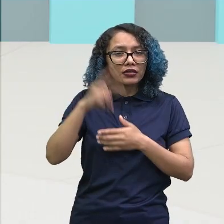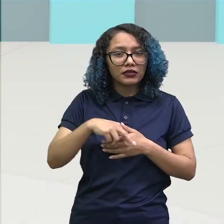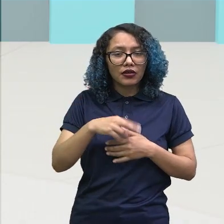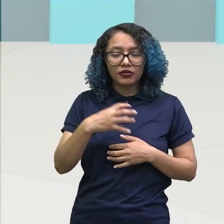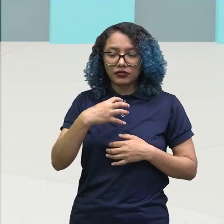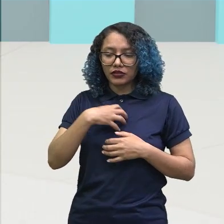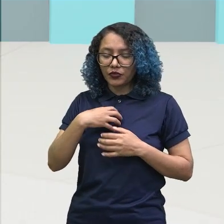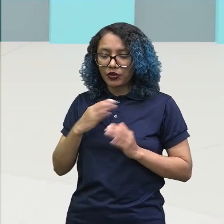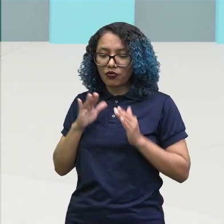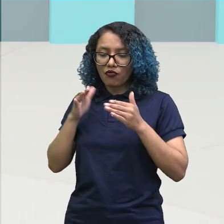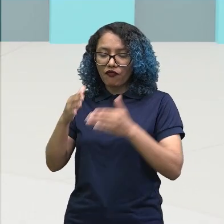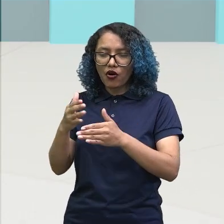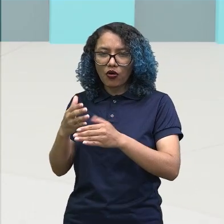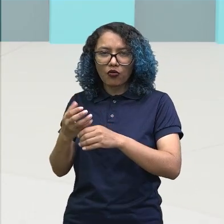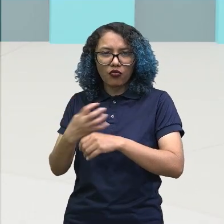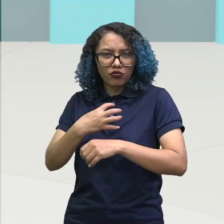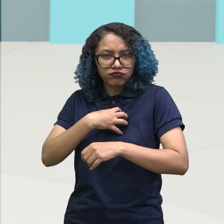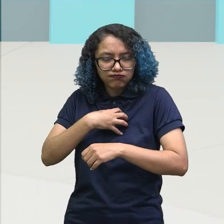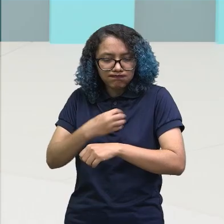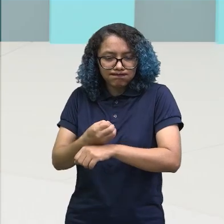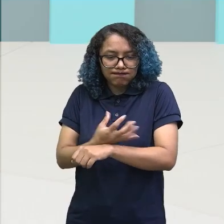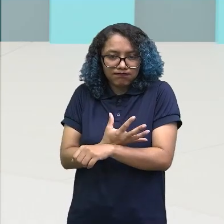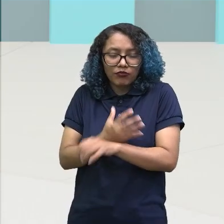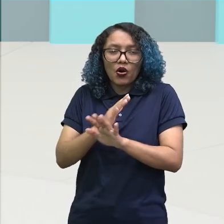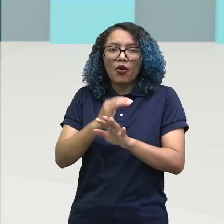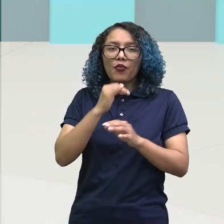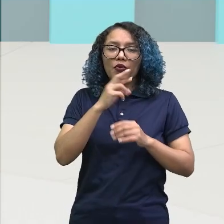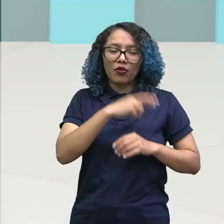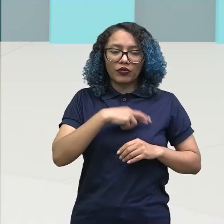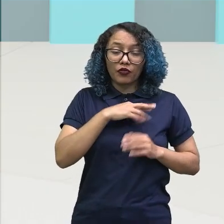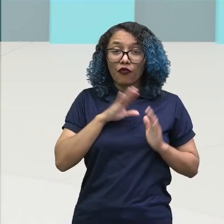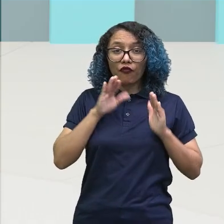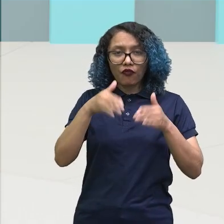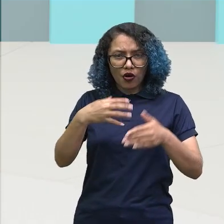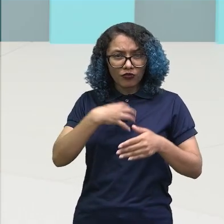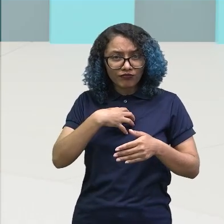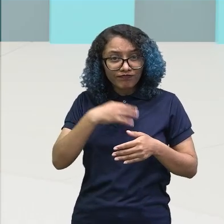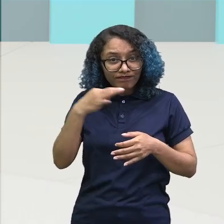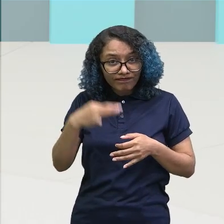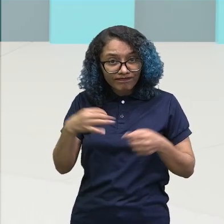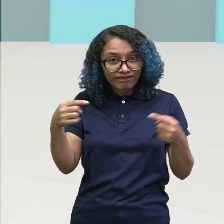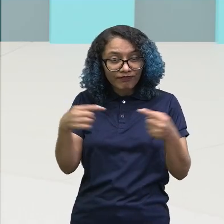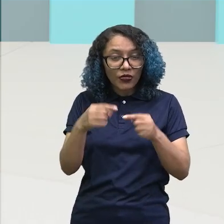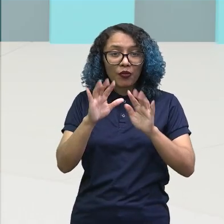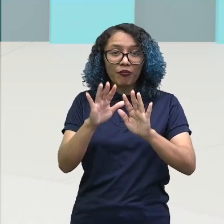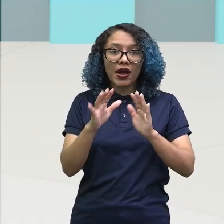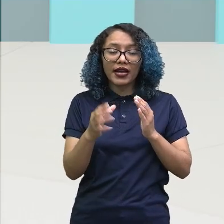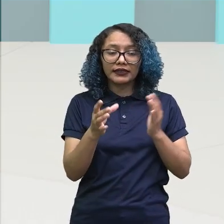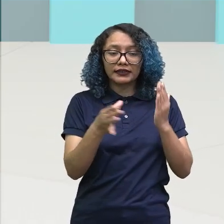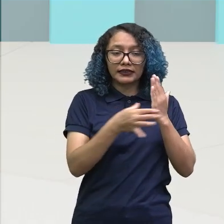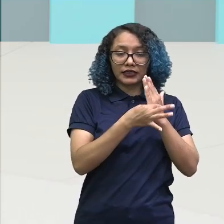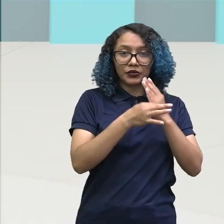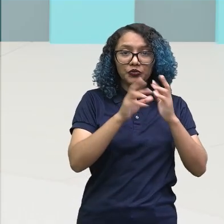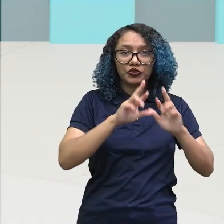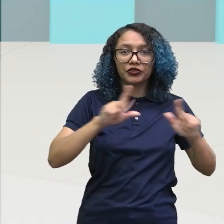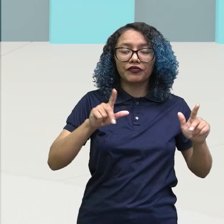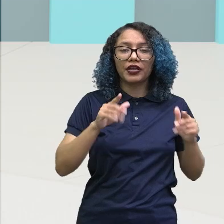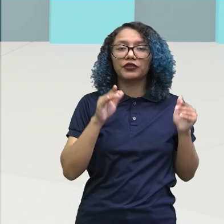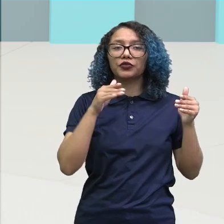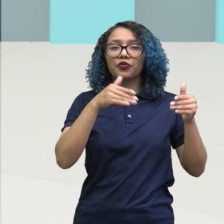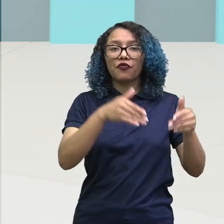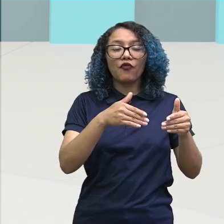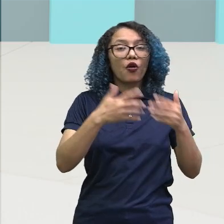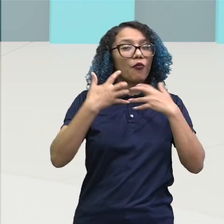dos sentimentos. Então lá no romantismo, por exemplo, a gente vai ter a questão do sentimentalismo. Aqui no realismo é diferente. Nós vamos ter o quê?